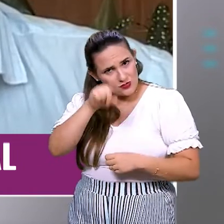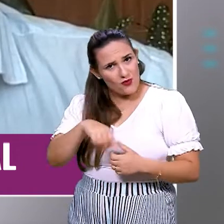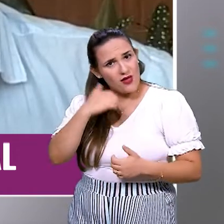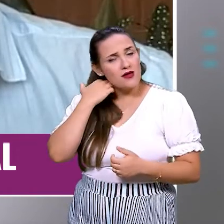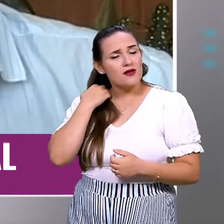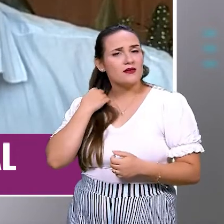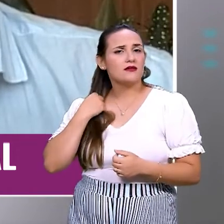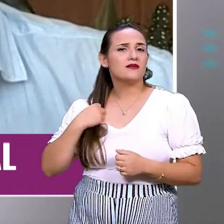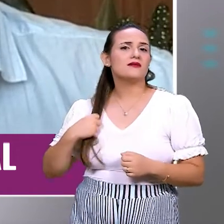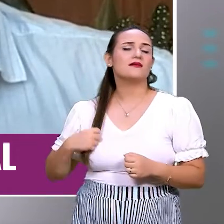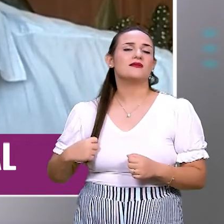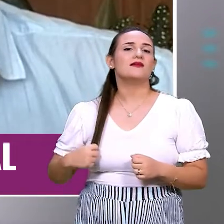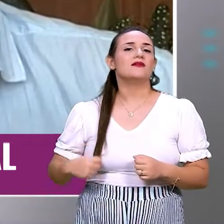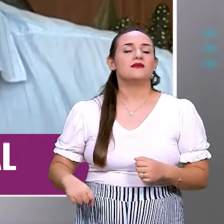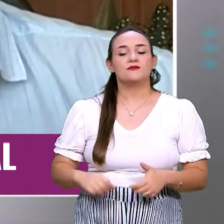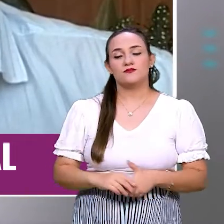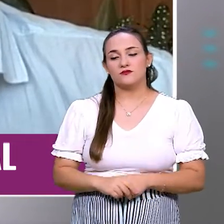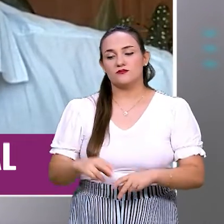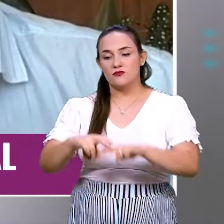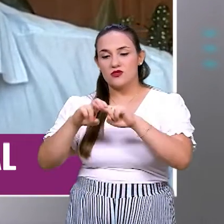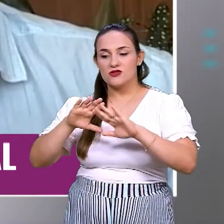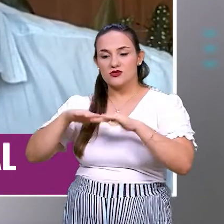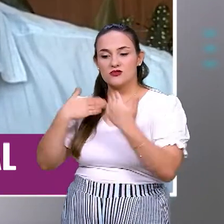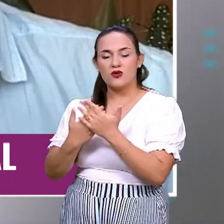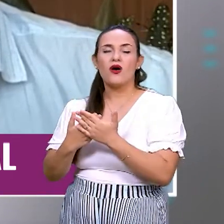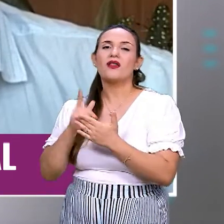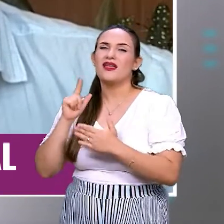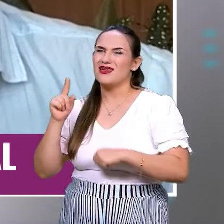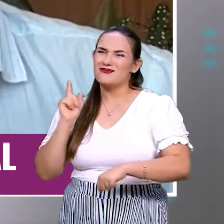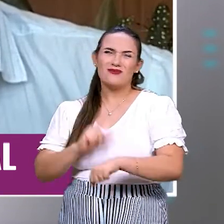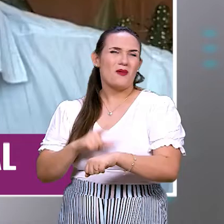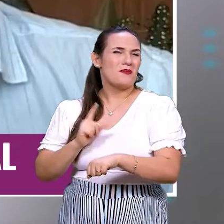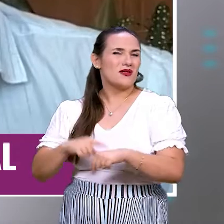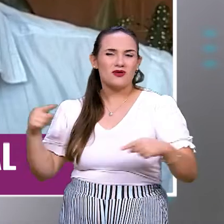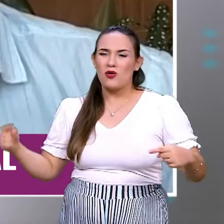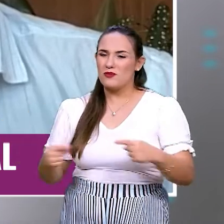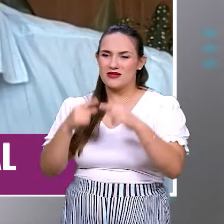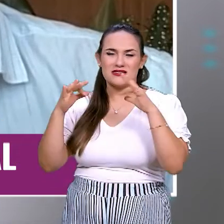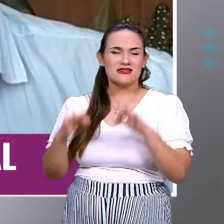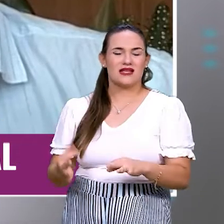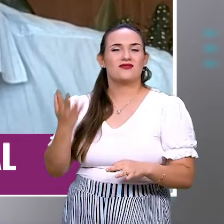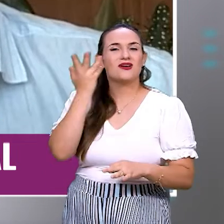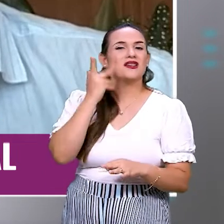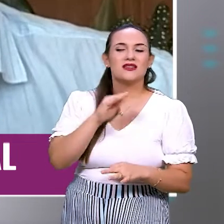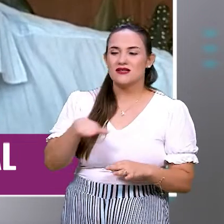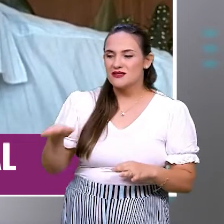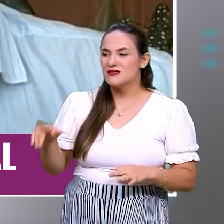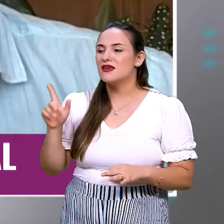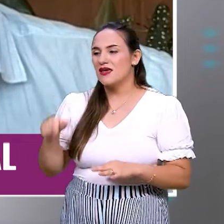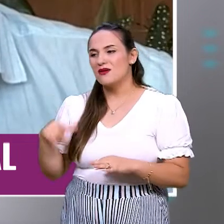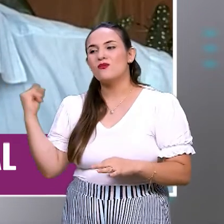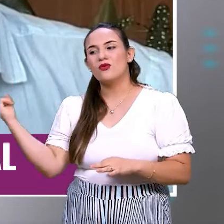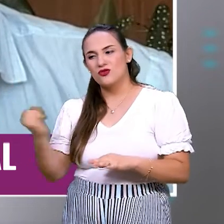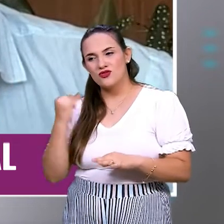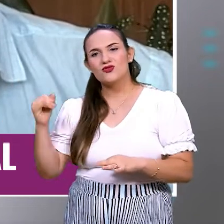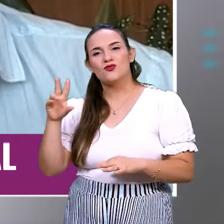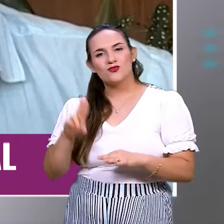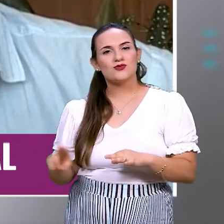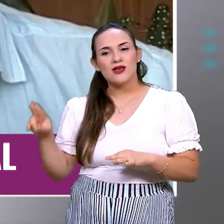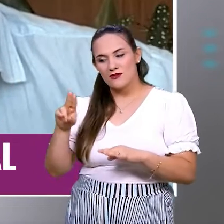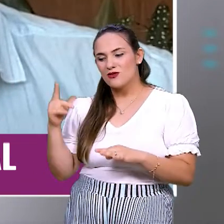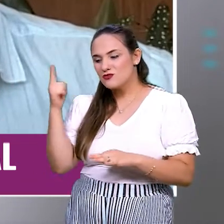gente sente que dói na gente. Então, talvez a escola seja o melhor ambiente para isso. A infância já seja